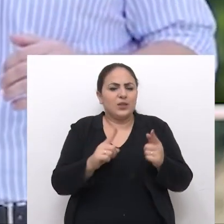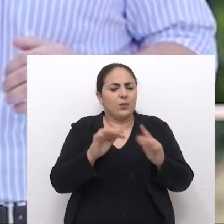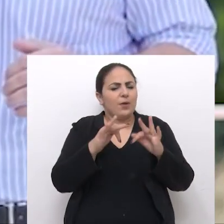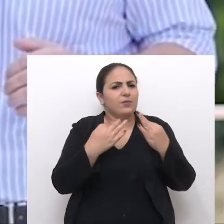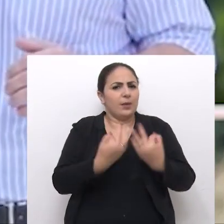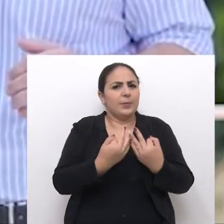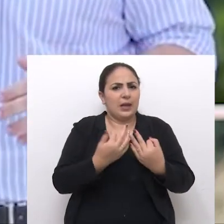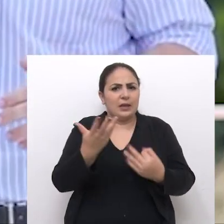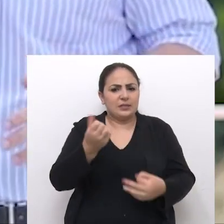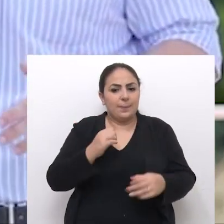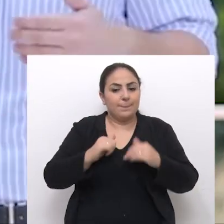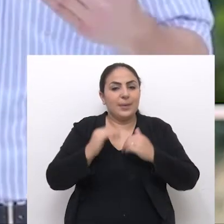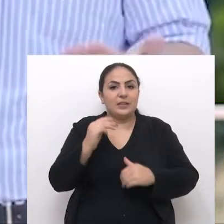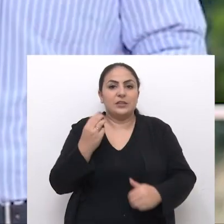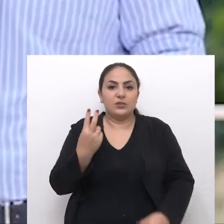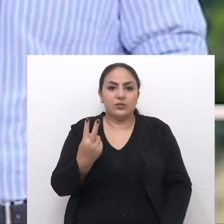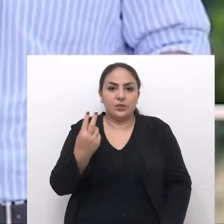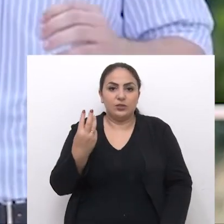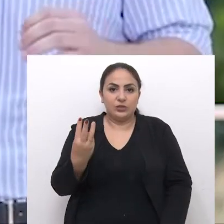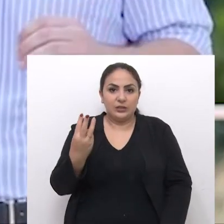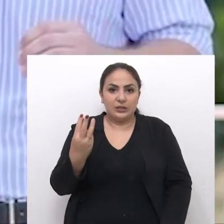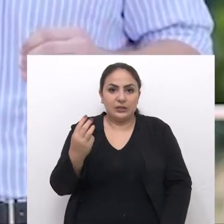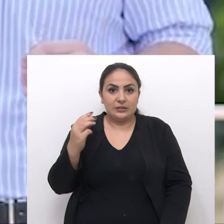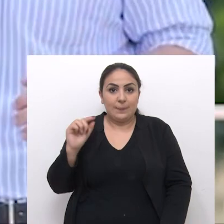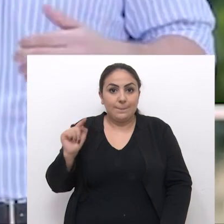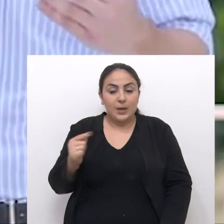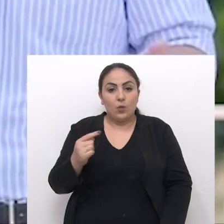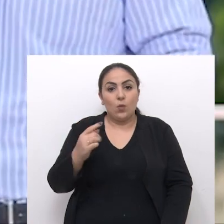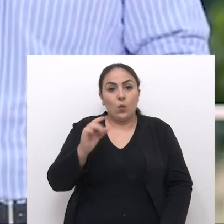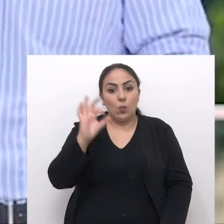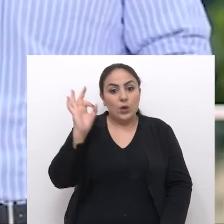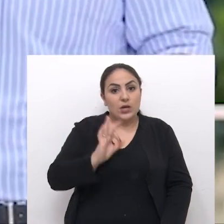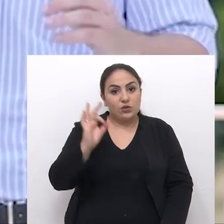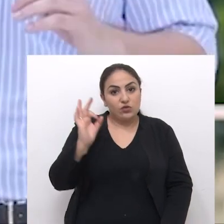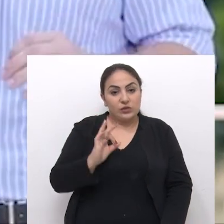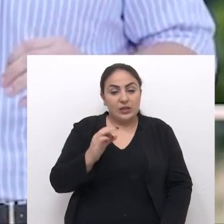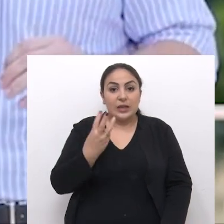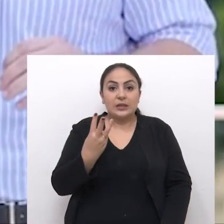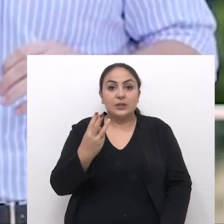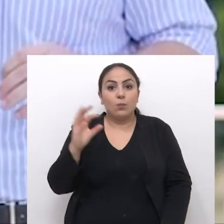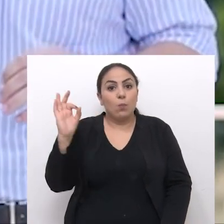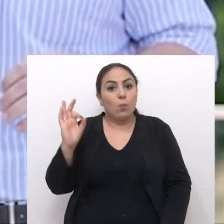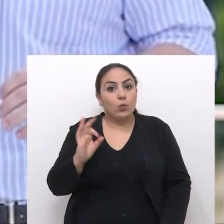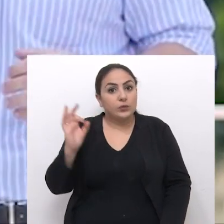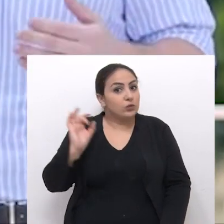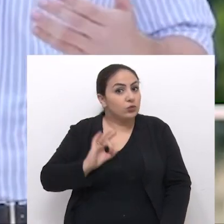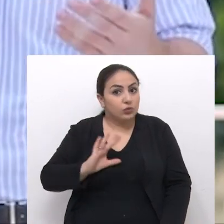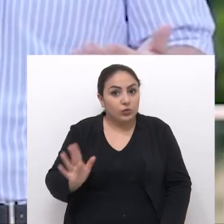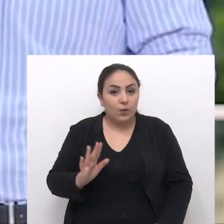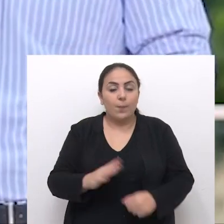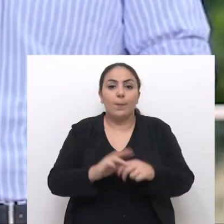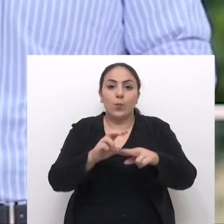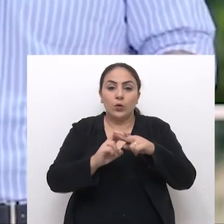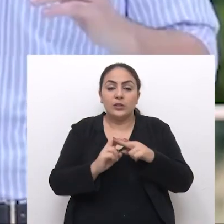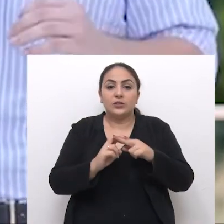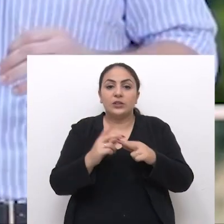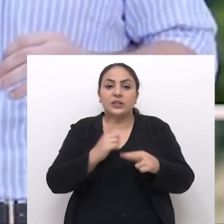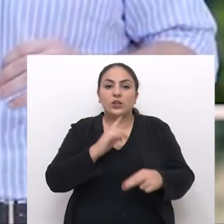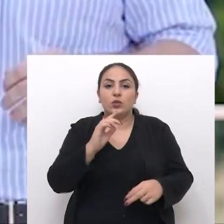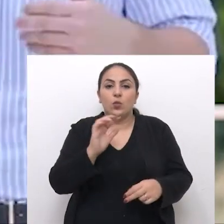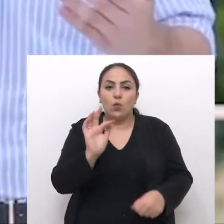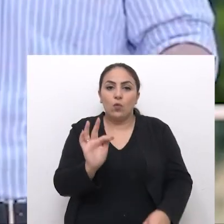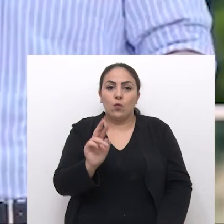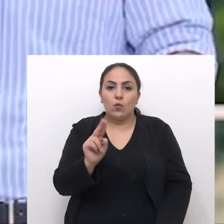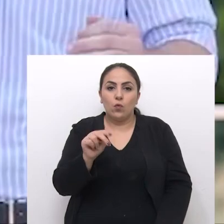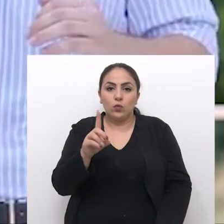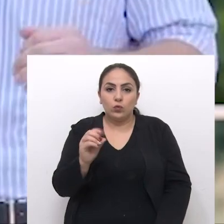de uma família que ganha mais de 23 mil, esse índice cai para 3%. Por isso, o governo está propondo um fundo de